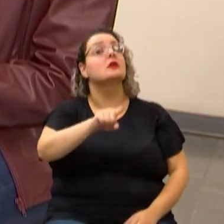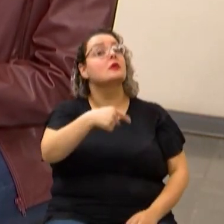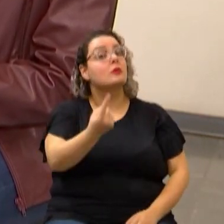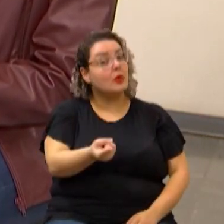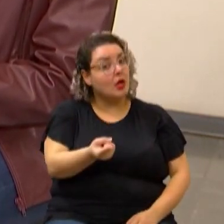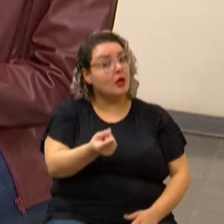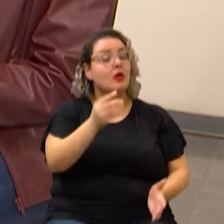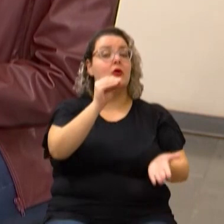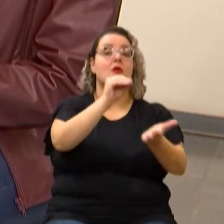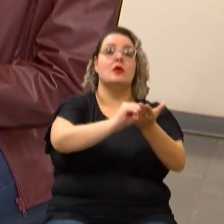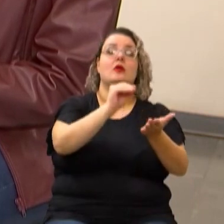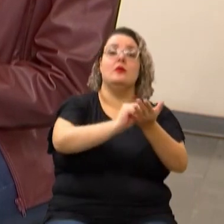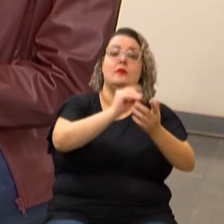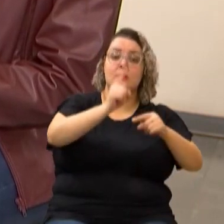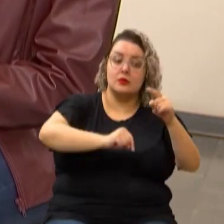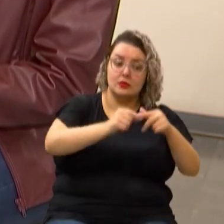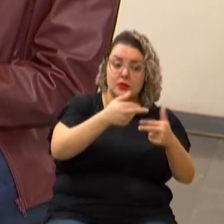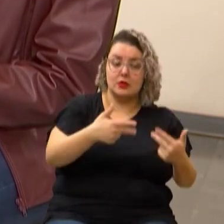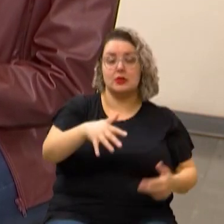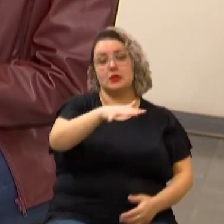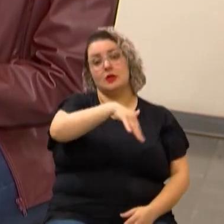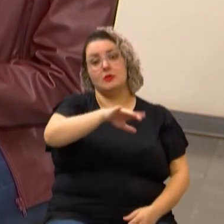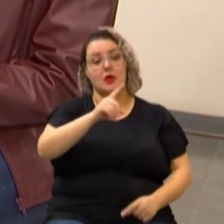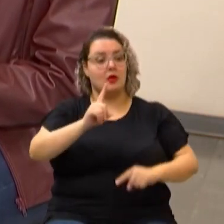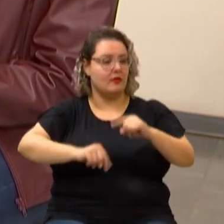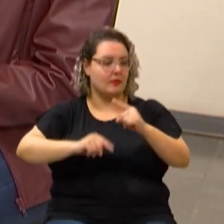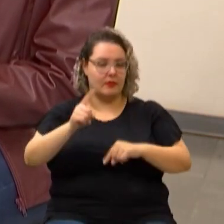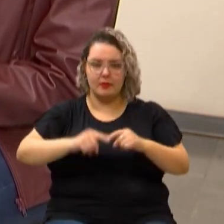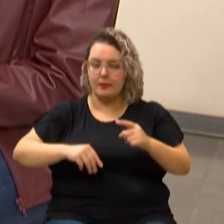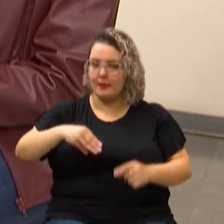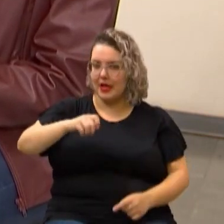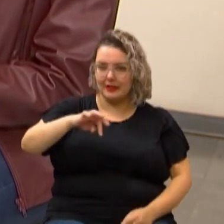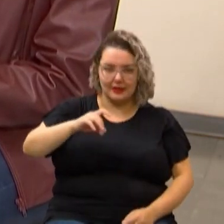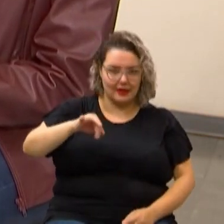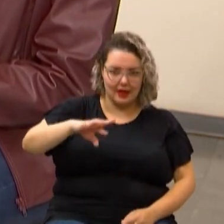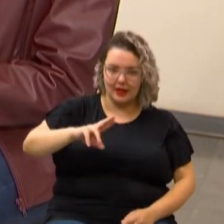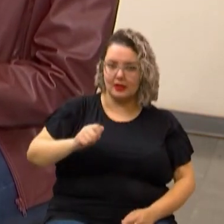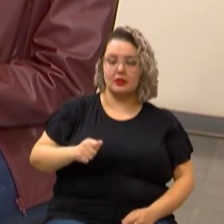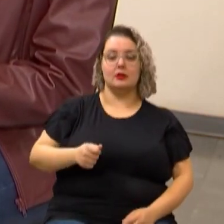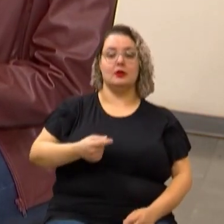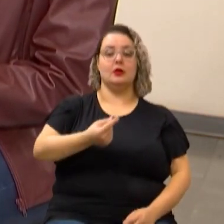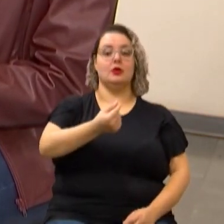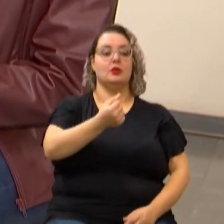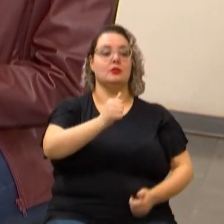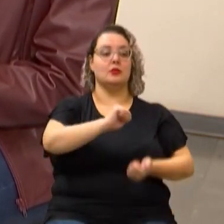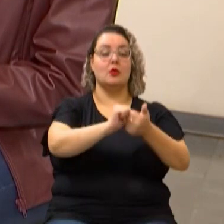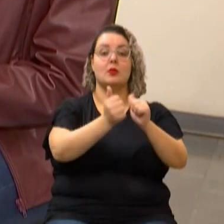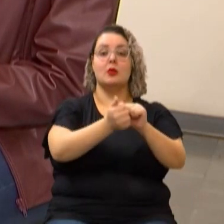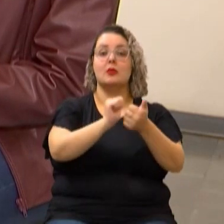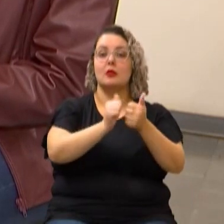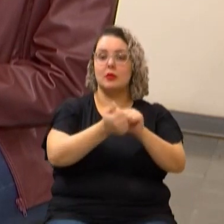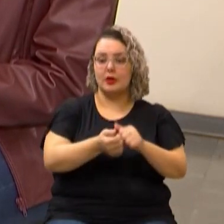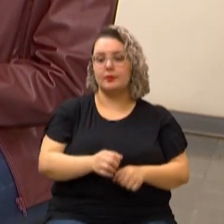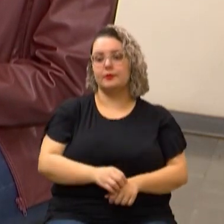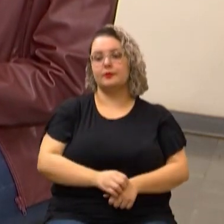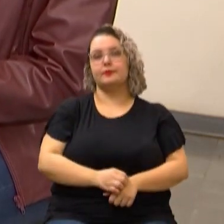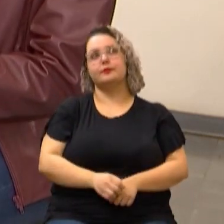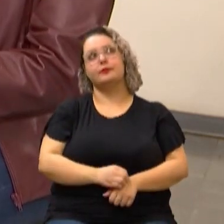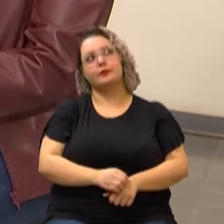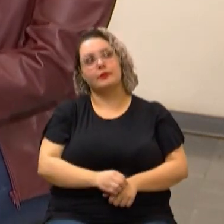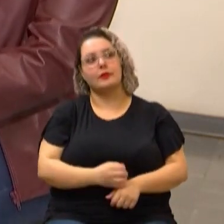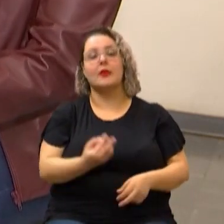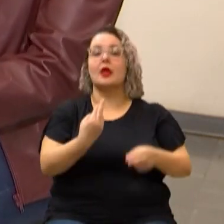o consumo, uma loja, por exemplo, perde faturamento, pode ter uma tendência a uma falência, por exemplo,